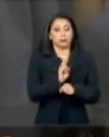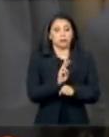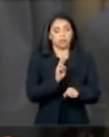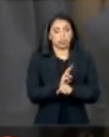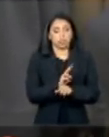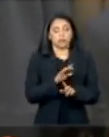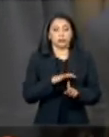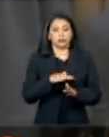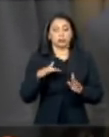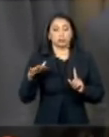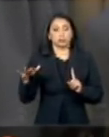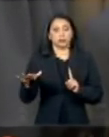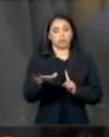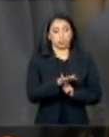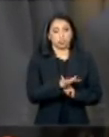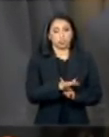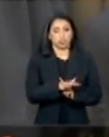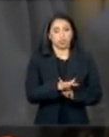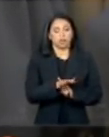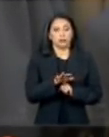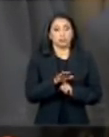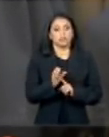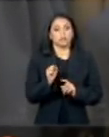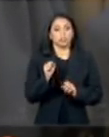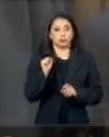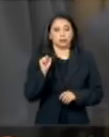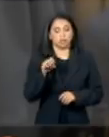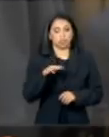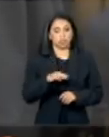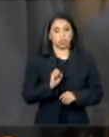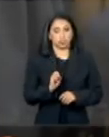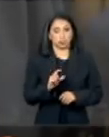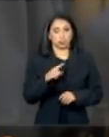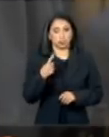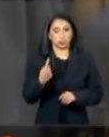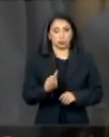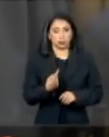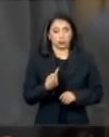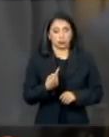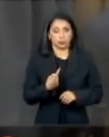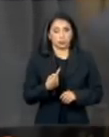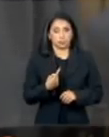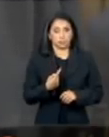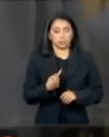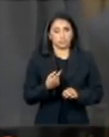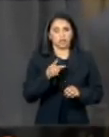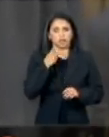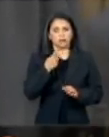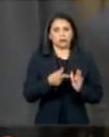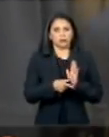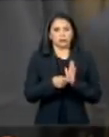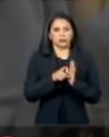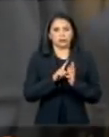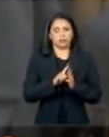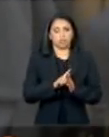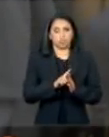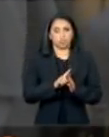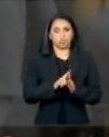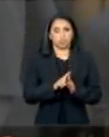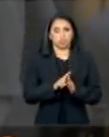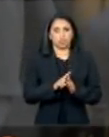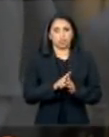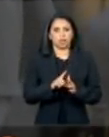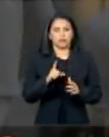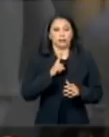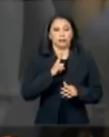são primordiais ou não na segurança deste ato concessório os que me antecederam também falaram da questão de ser um ato composto